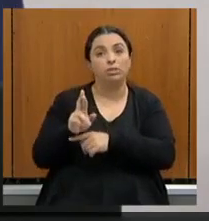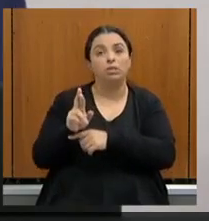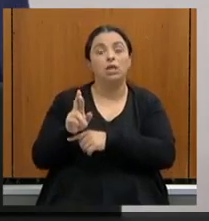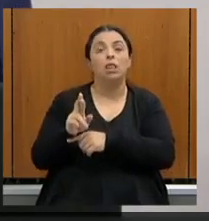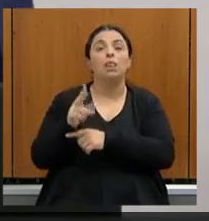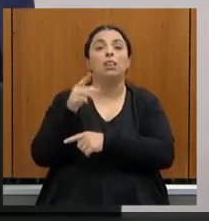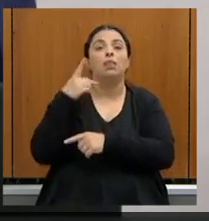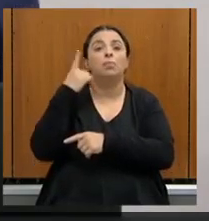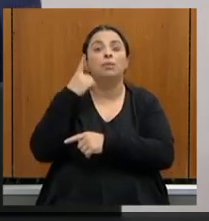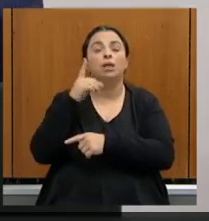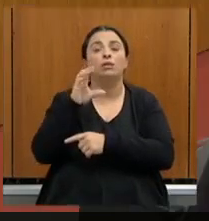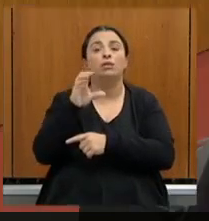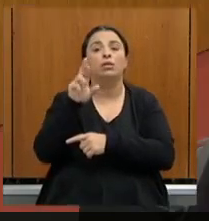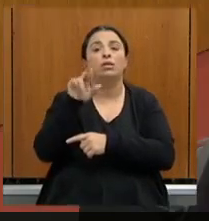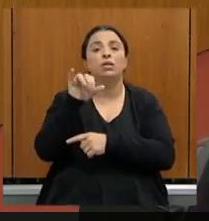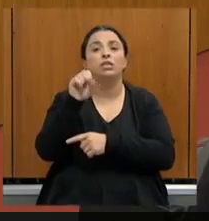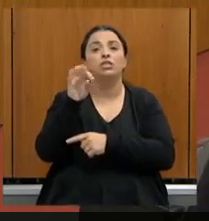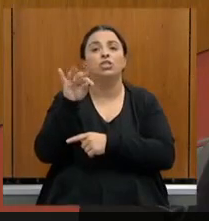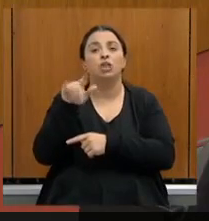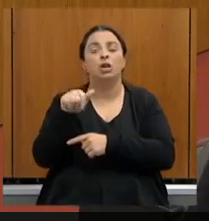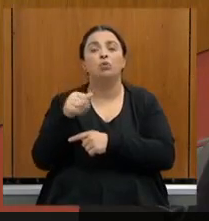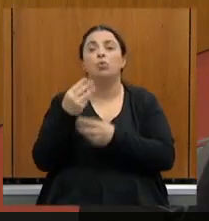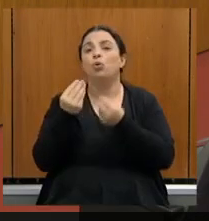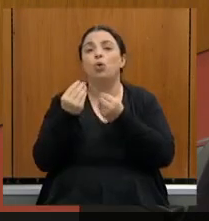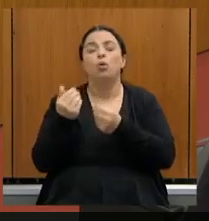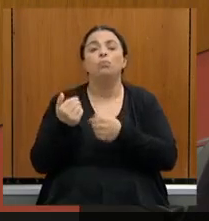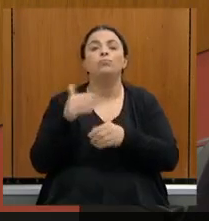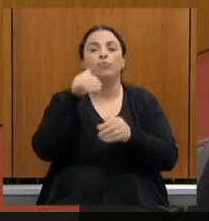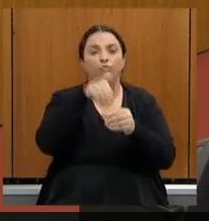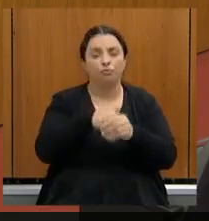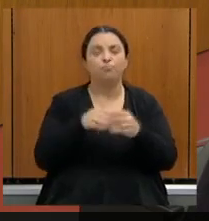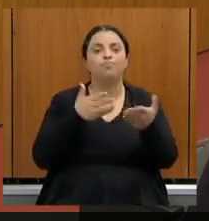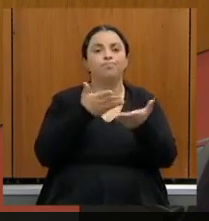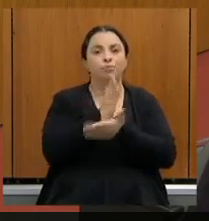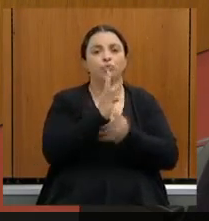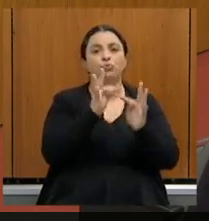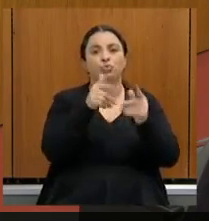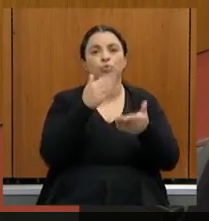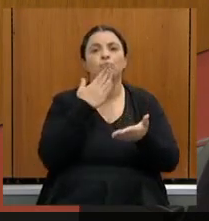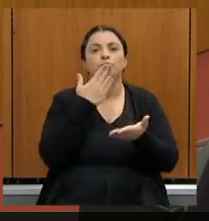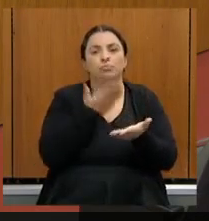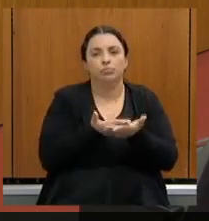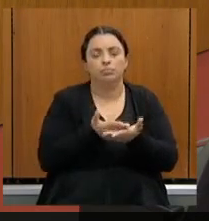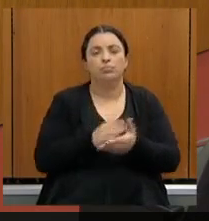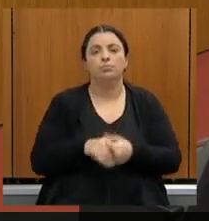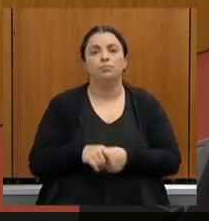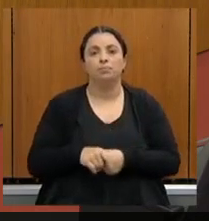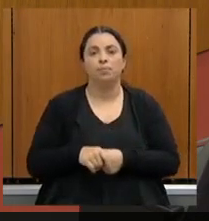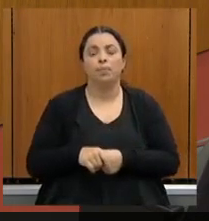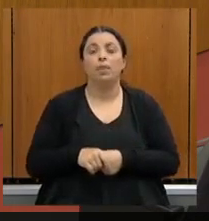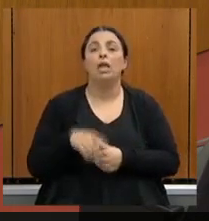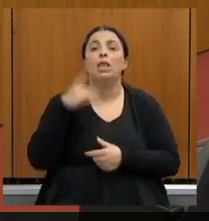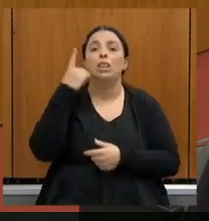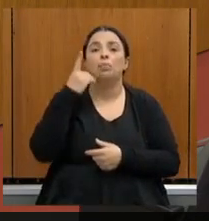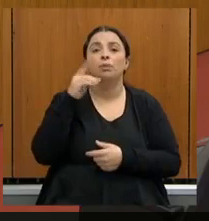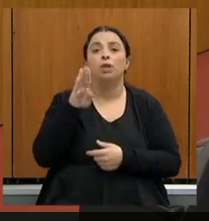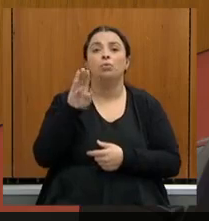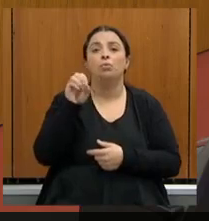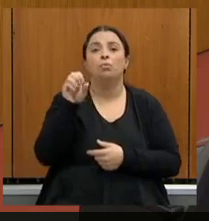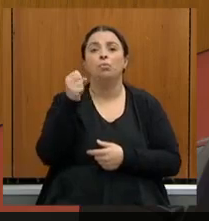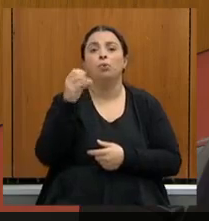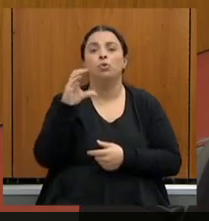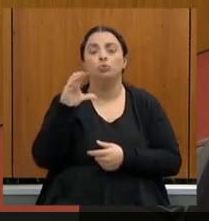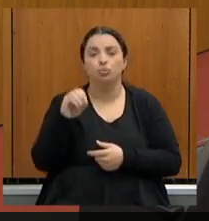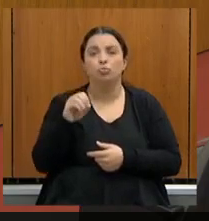Cristiano Silveira voto favorável a todos os requerimentos presidente deputado Bosco vota